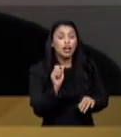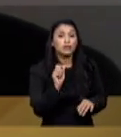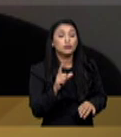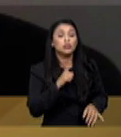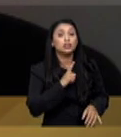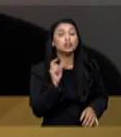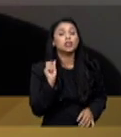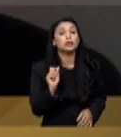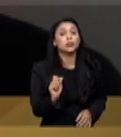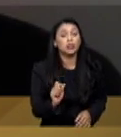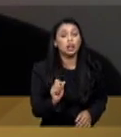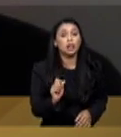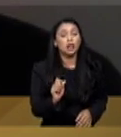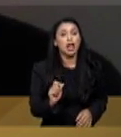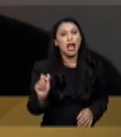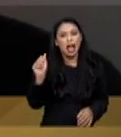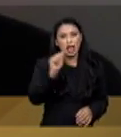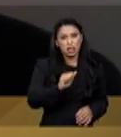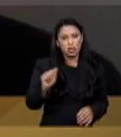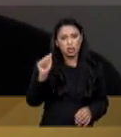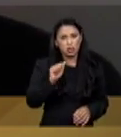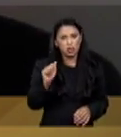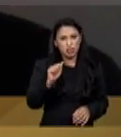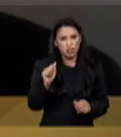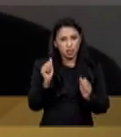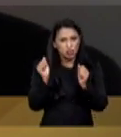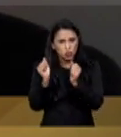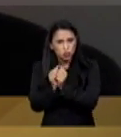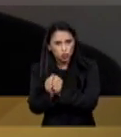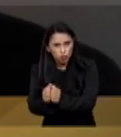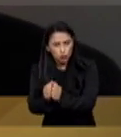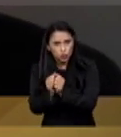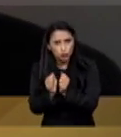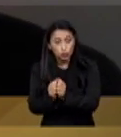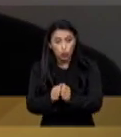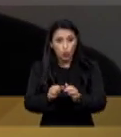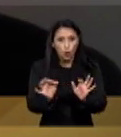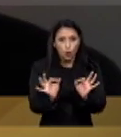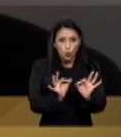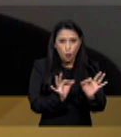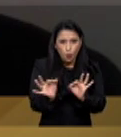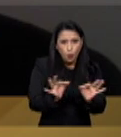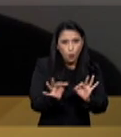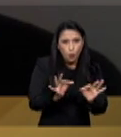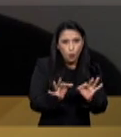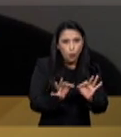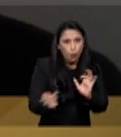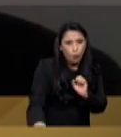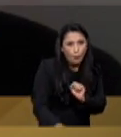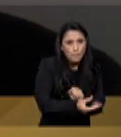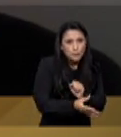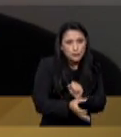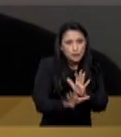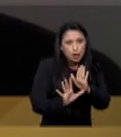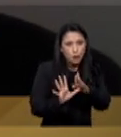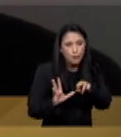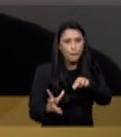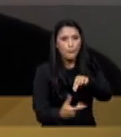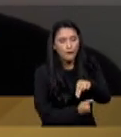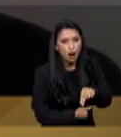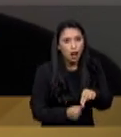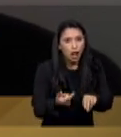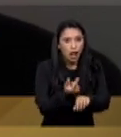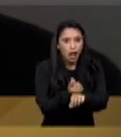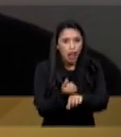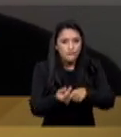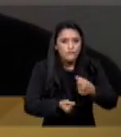evidência, associados diretamente ao esquema criminoso de corrupção e de lavagem de dinheiro